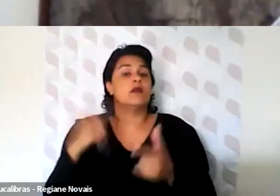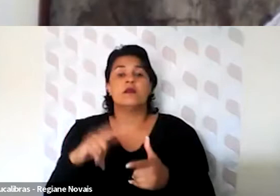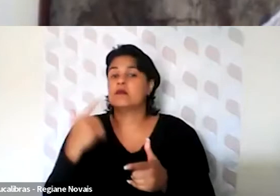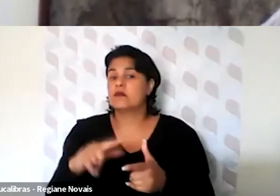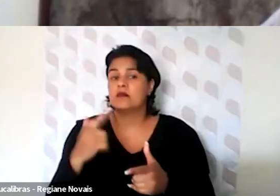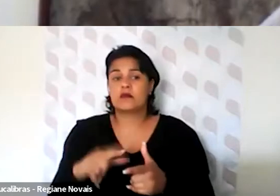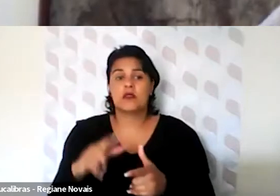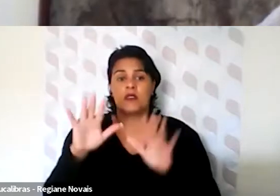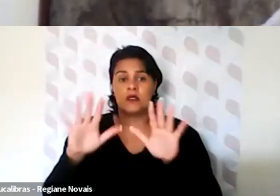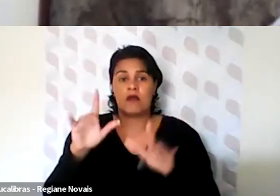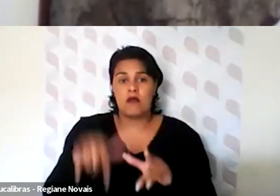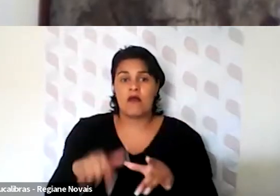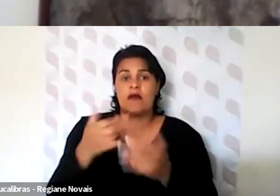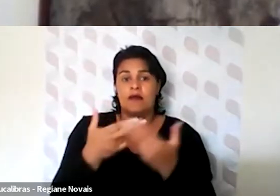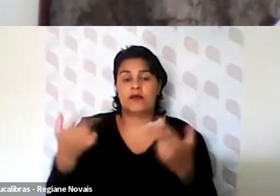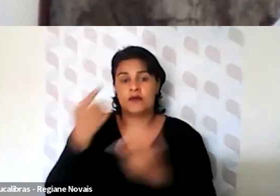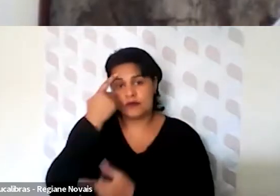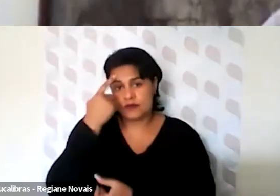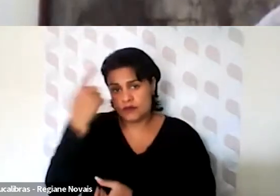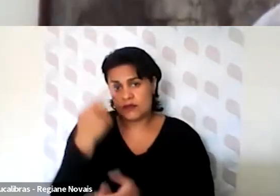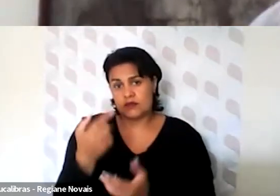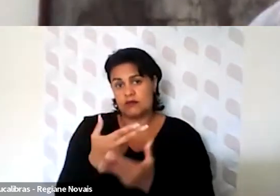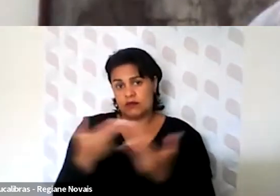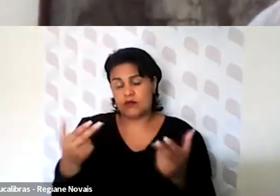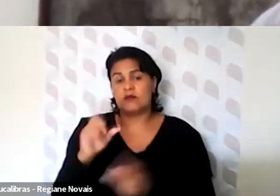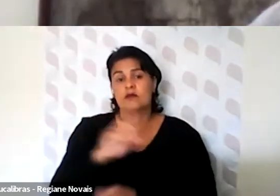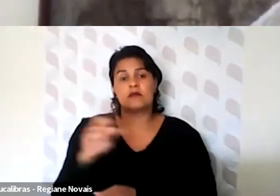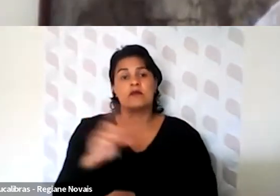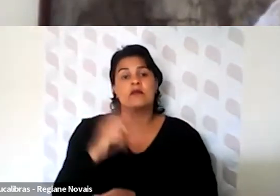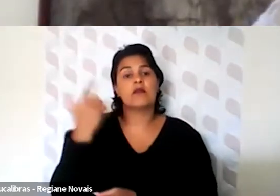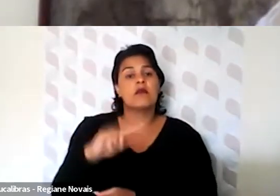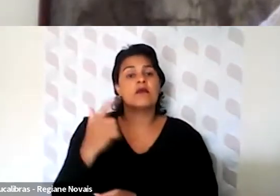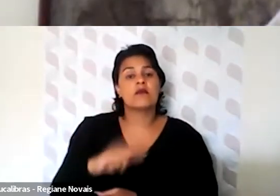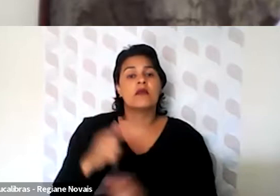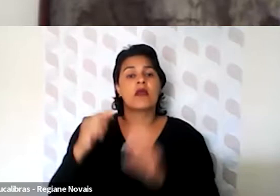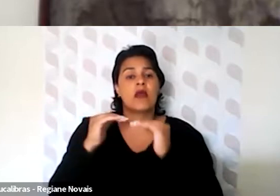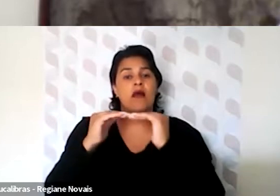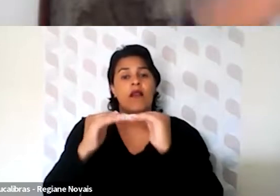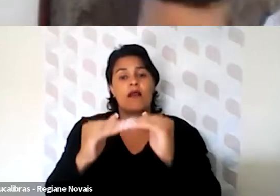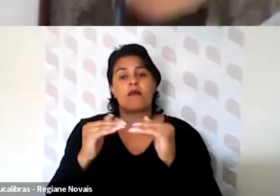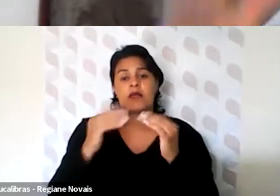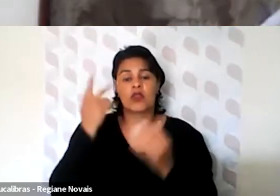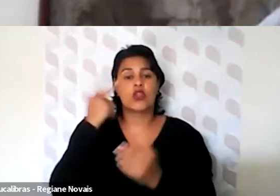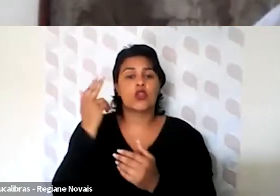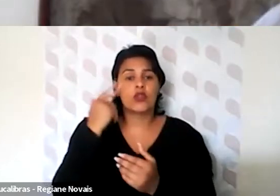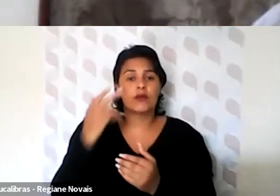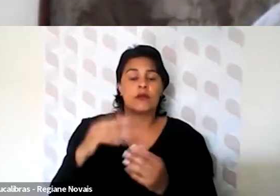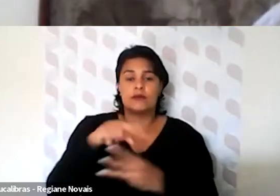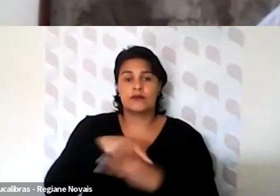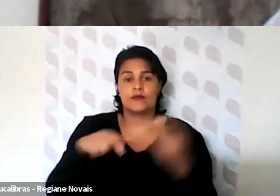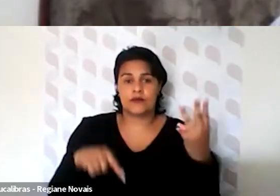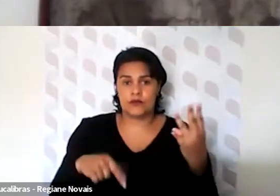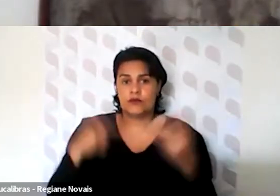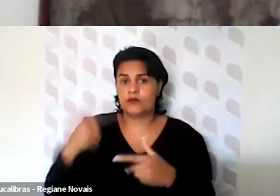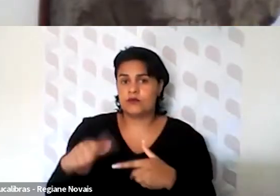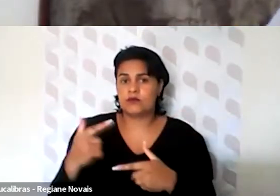de convergências, tá? Isso não existe um alinhamento comum, uma base de alinhamento comum entre essas três esferas. Tá?